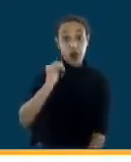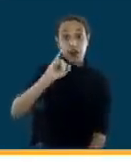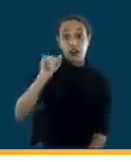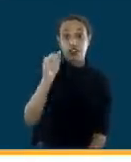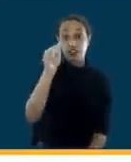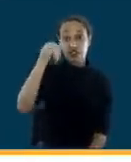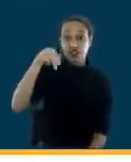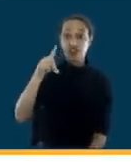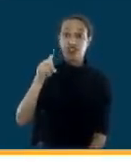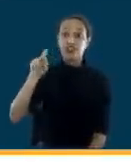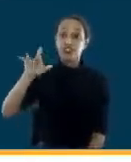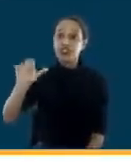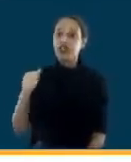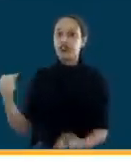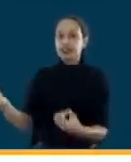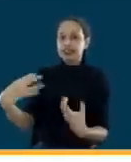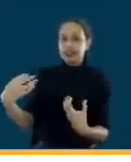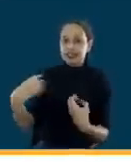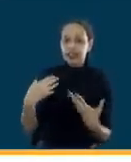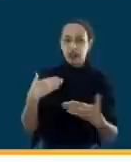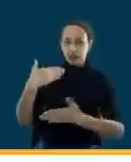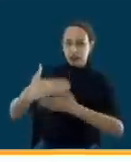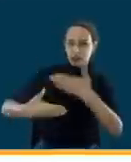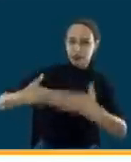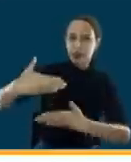nos ensina no seu processo de